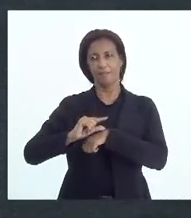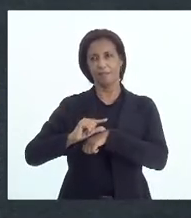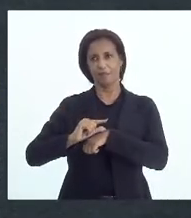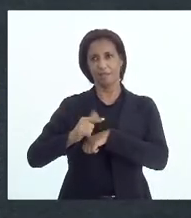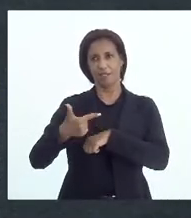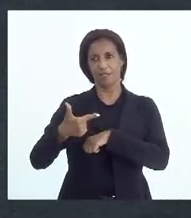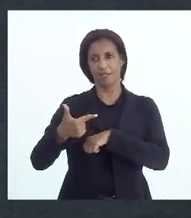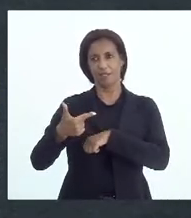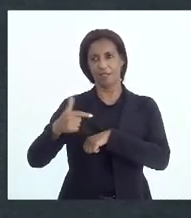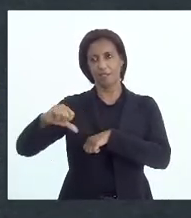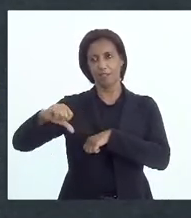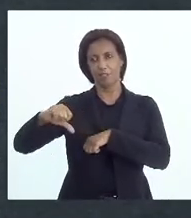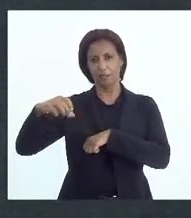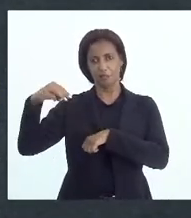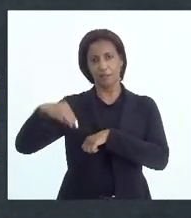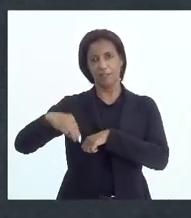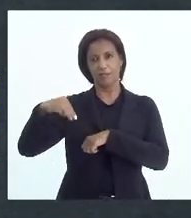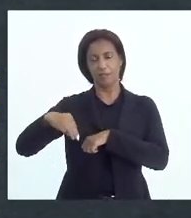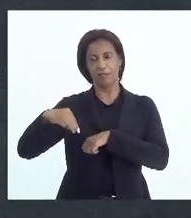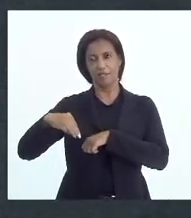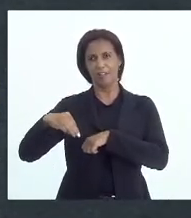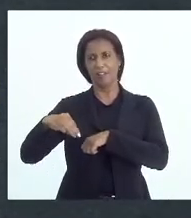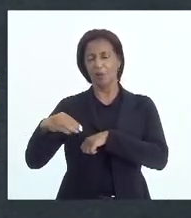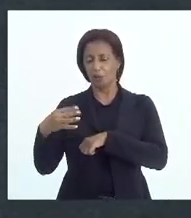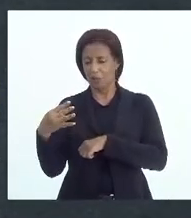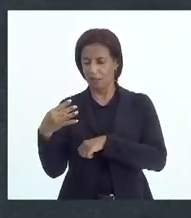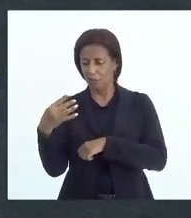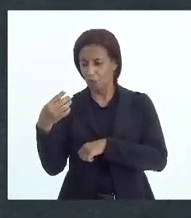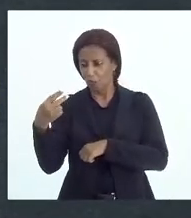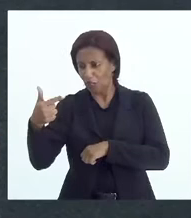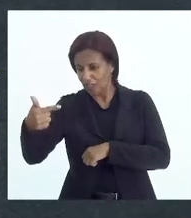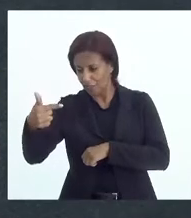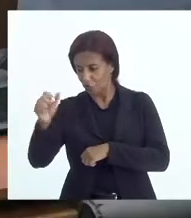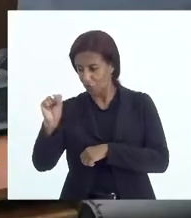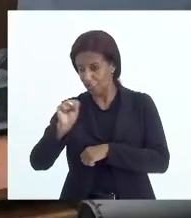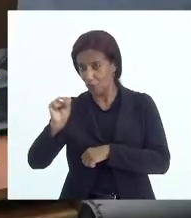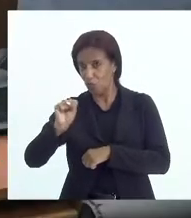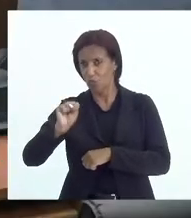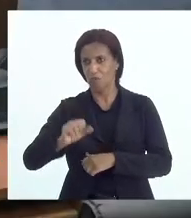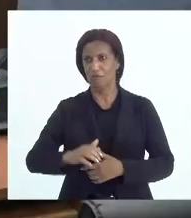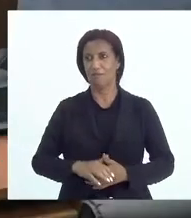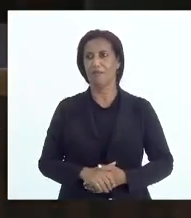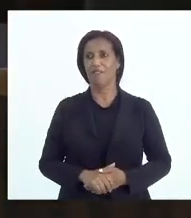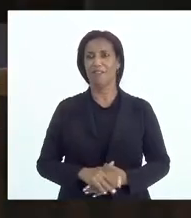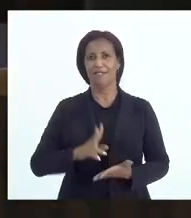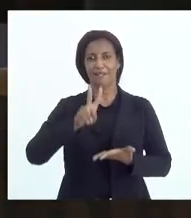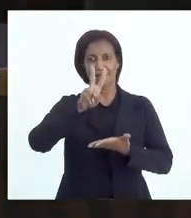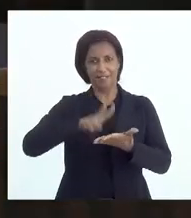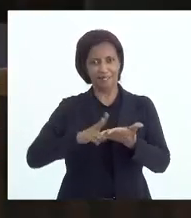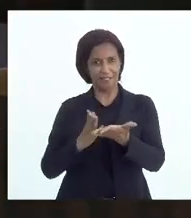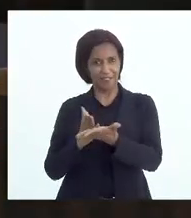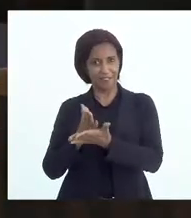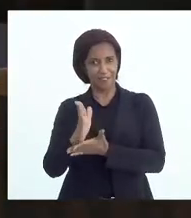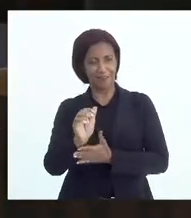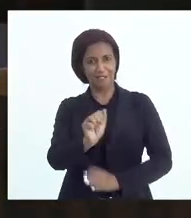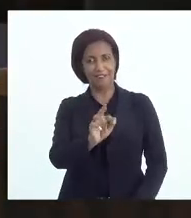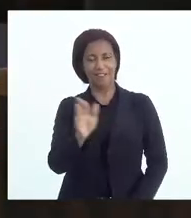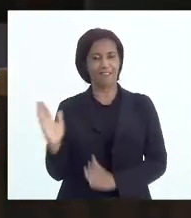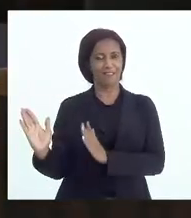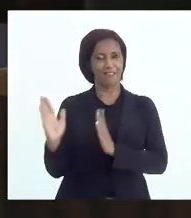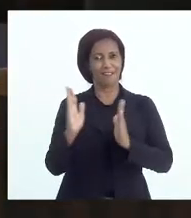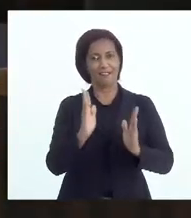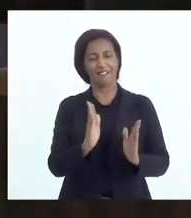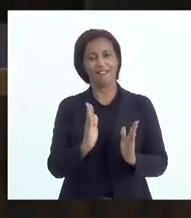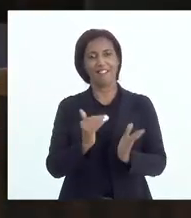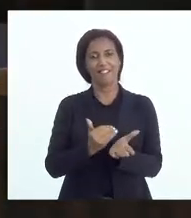horas e 29 minutos e 42 segundos. Lida e aprovada a ata, passa-se